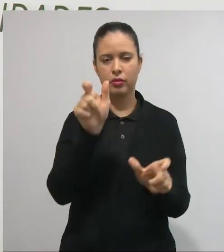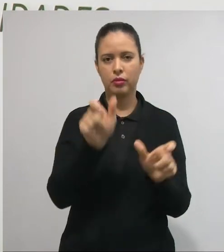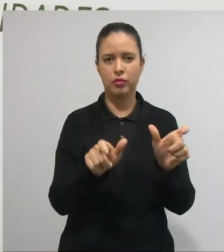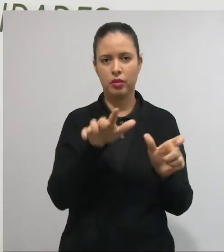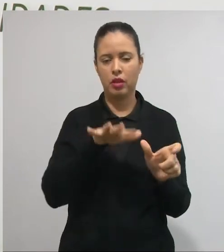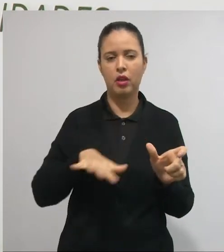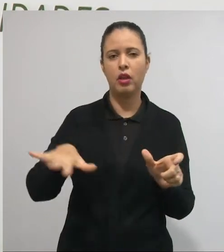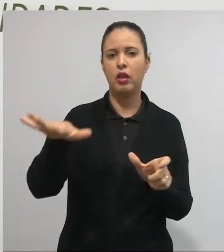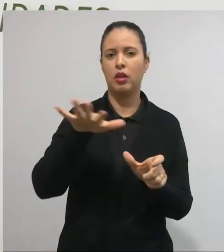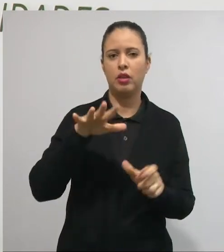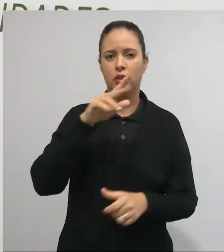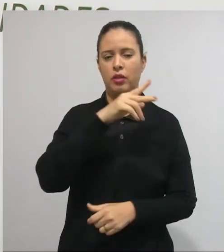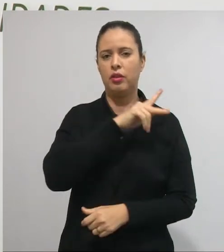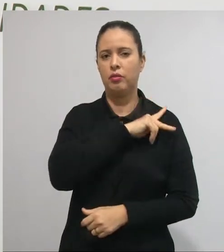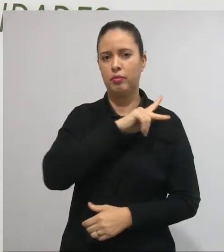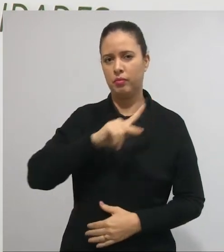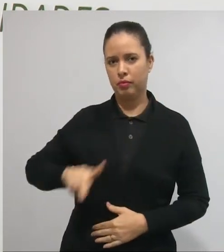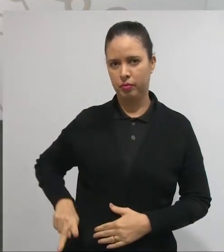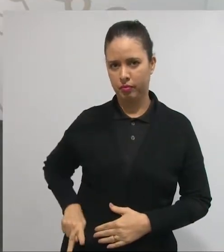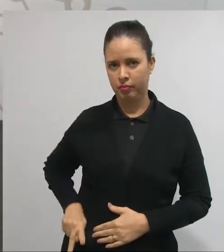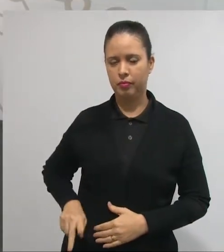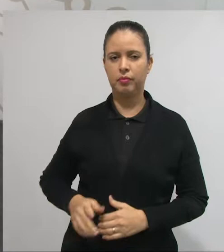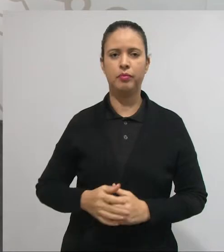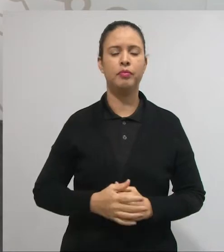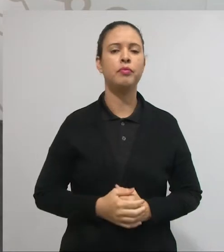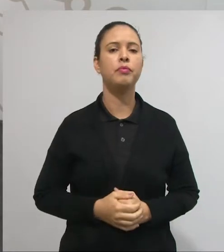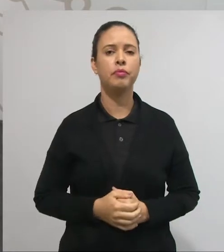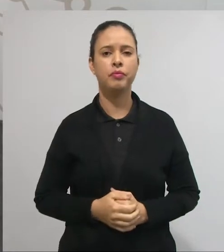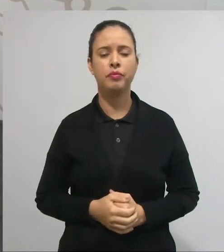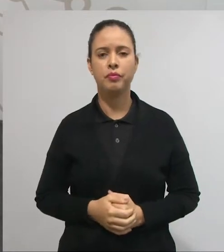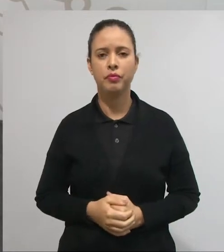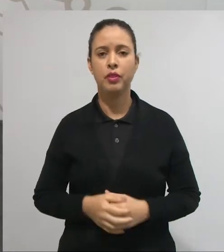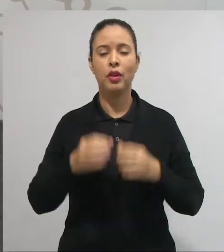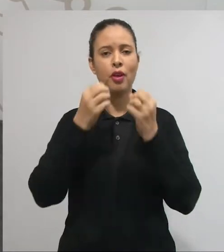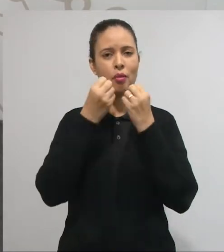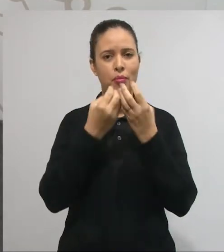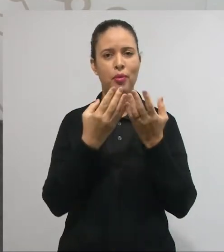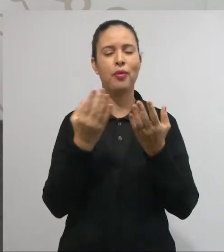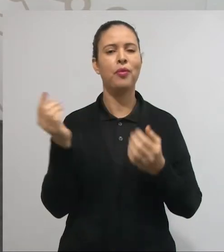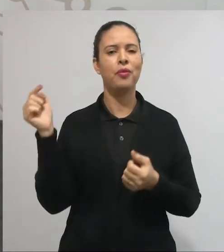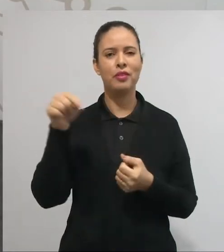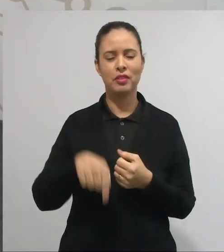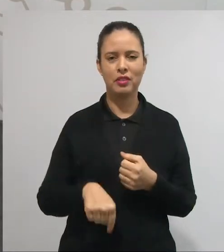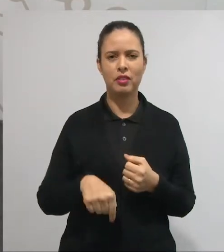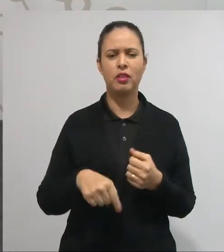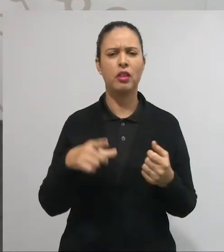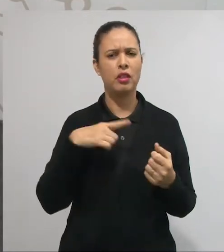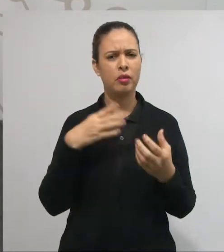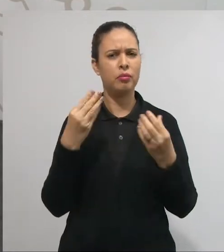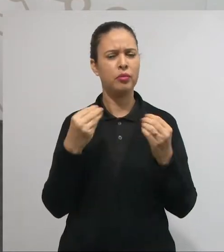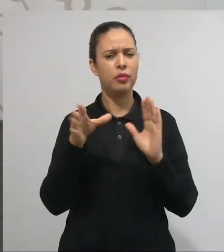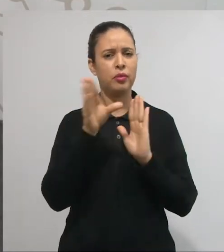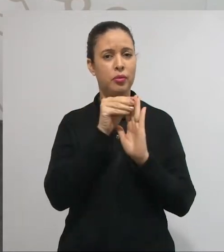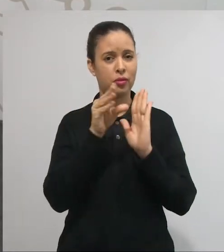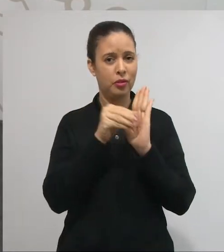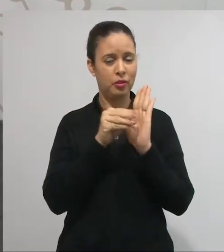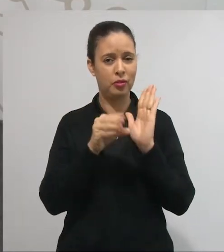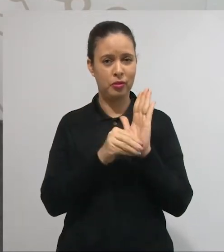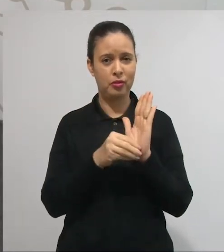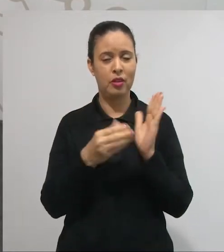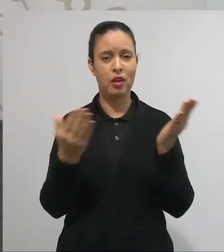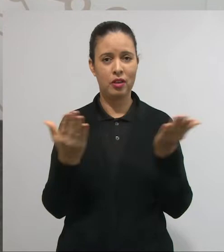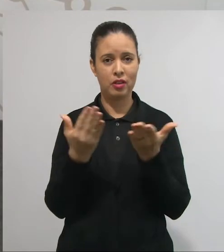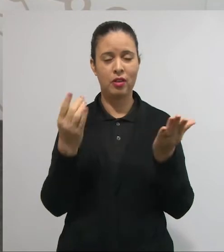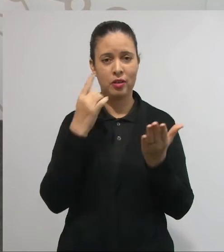no setor público, tá certo? É muito bom estar aqui de volta, a gente tem bastante conteúdo e eu gostaria